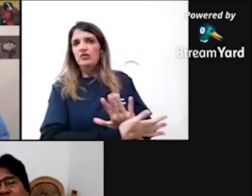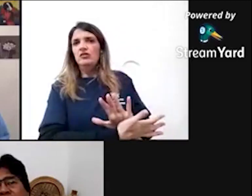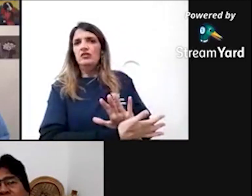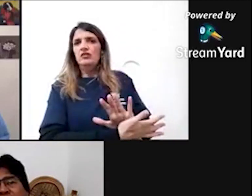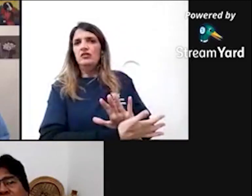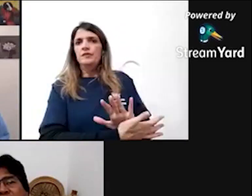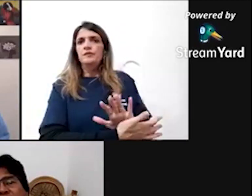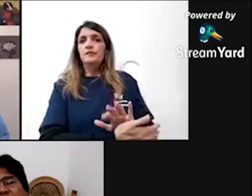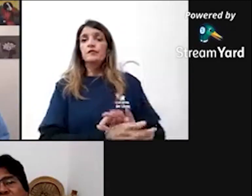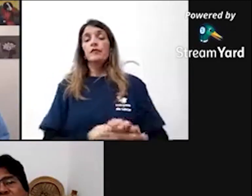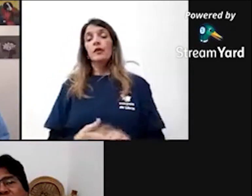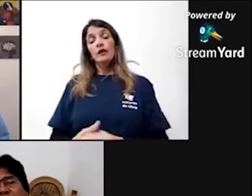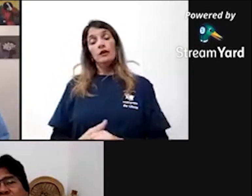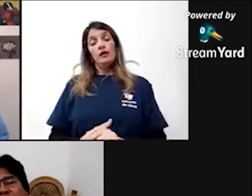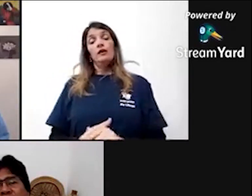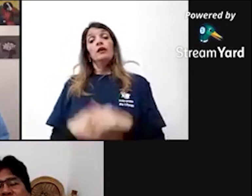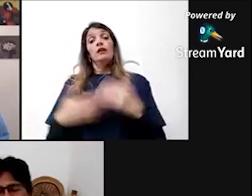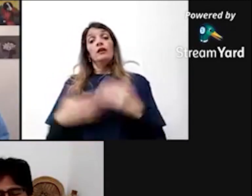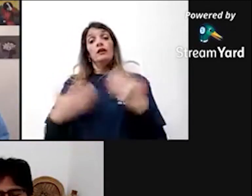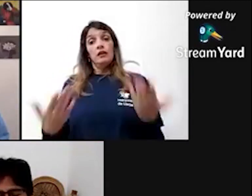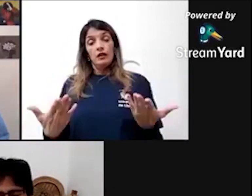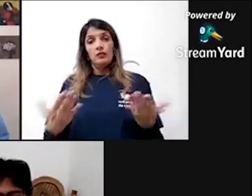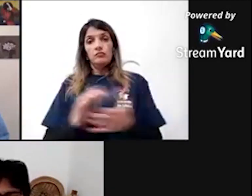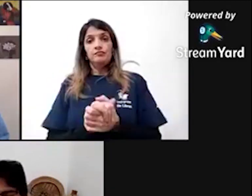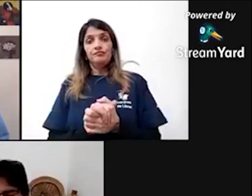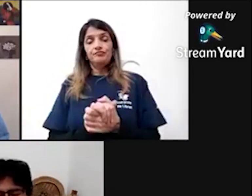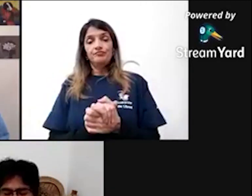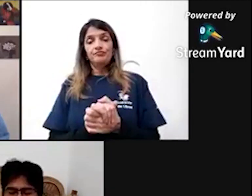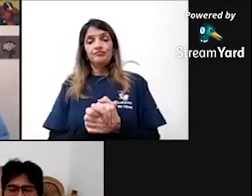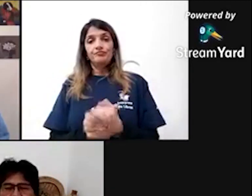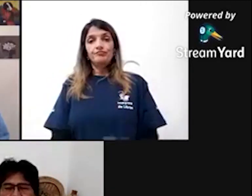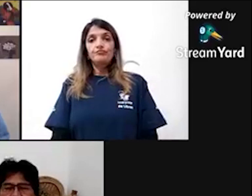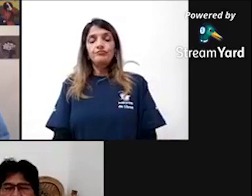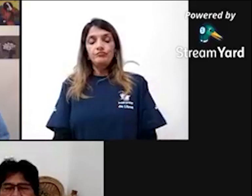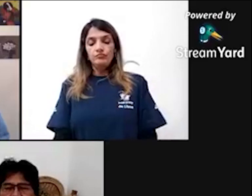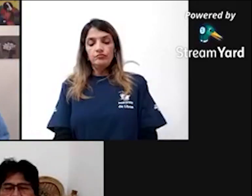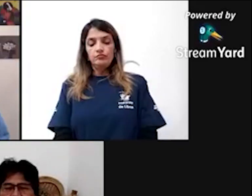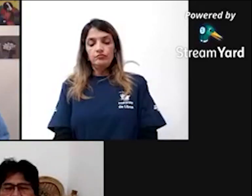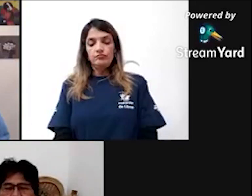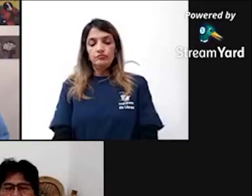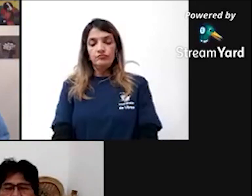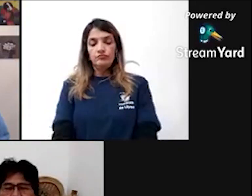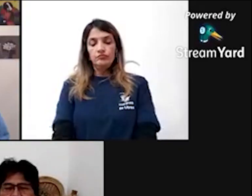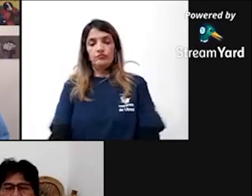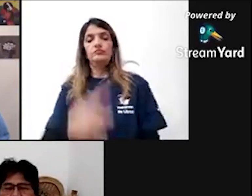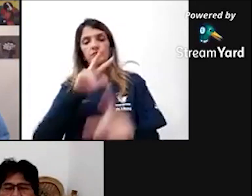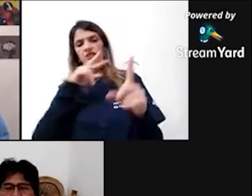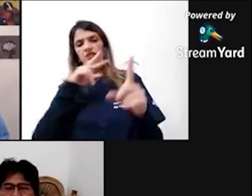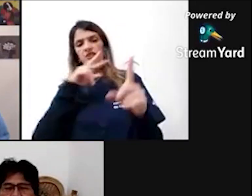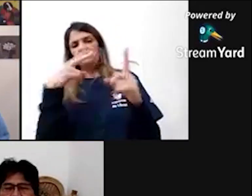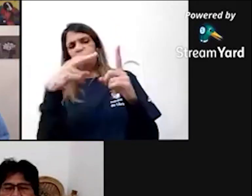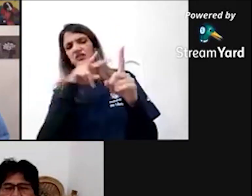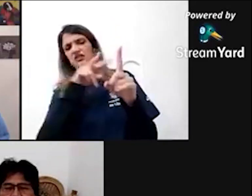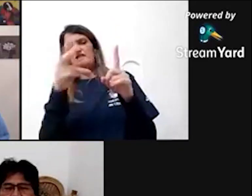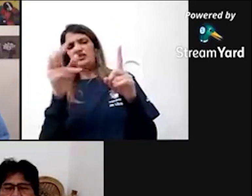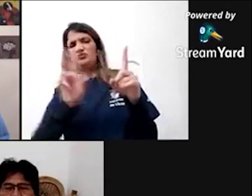ver tanto por conta dessa visão romântica, né, o romantismo que foi trazido pela literatura, e